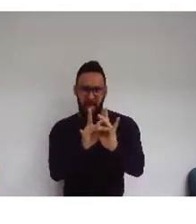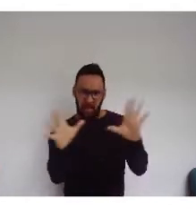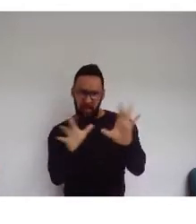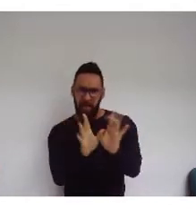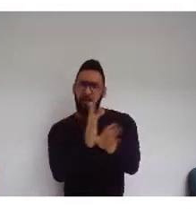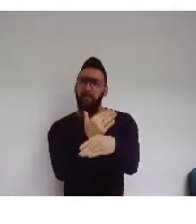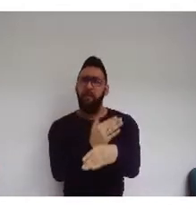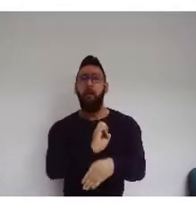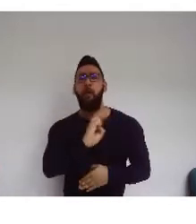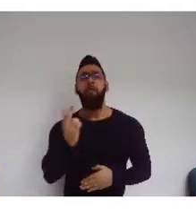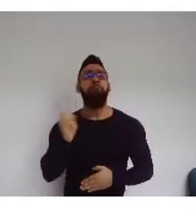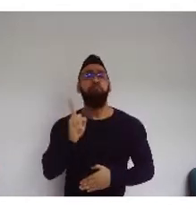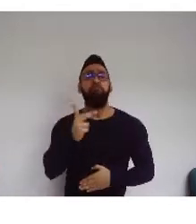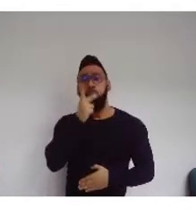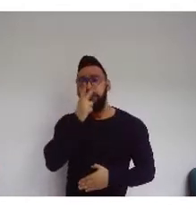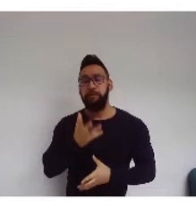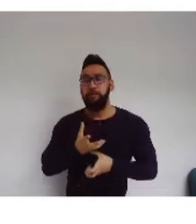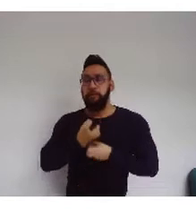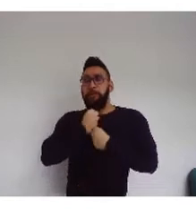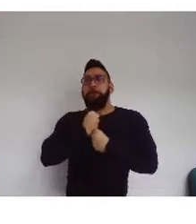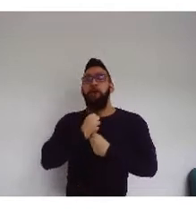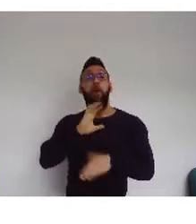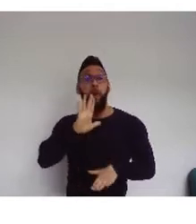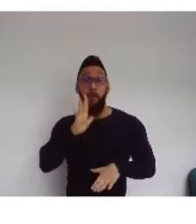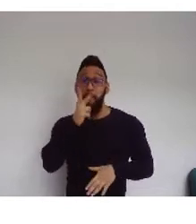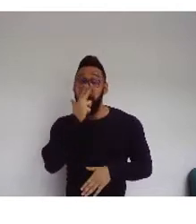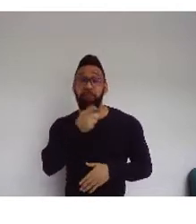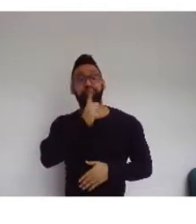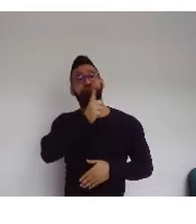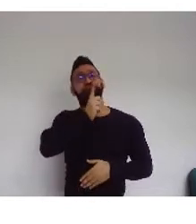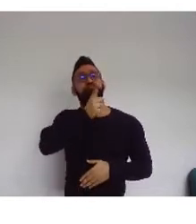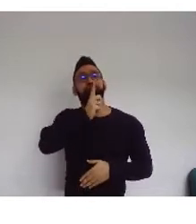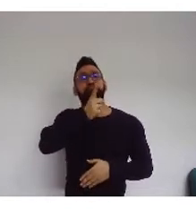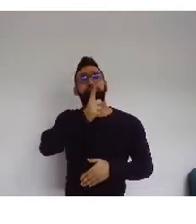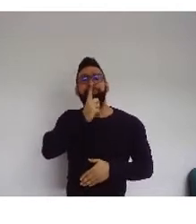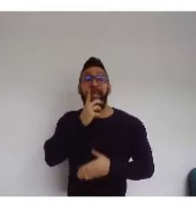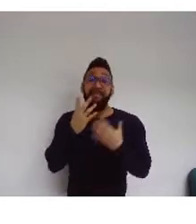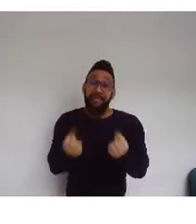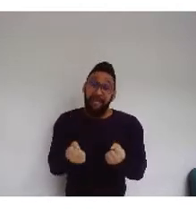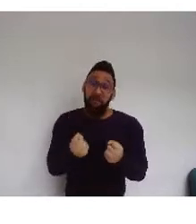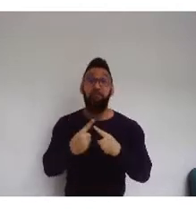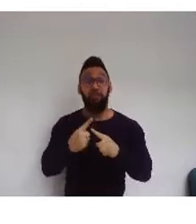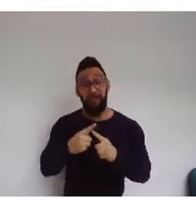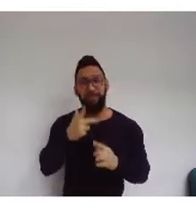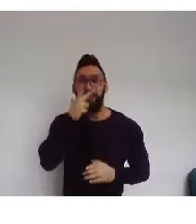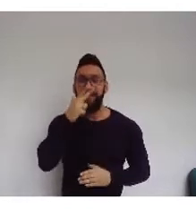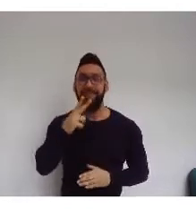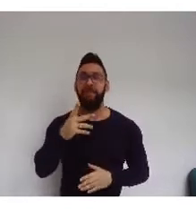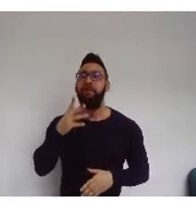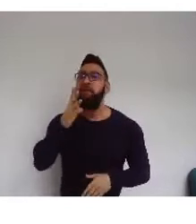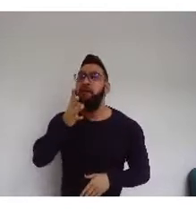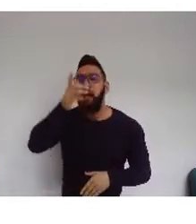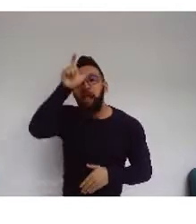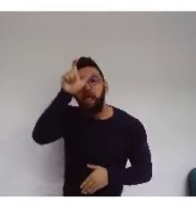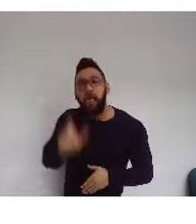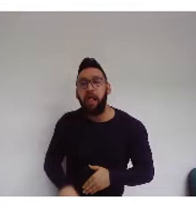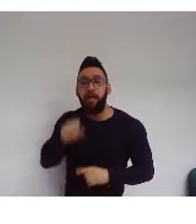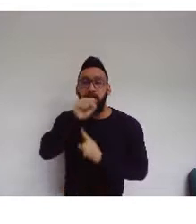lugares, ou pelo menos toleradas, claro, com algumas regras tendo que ser obedecidas.